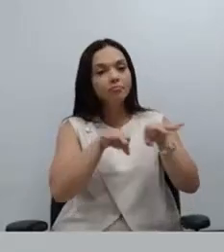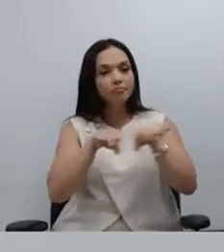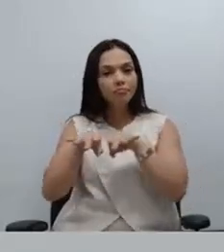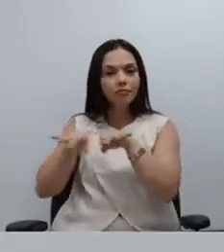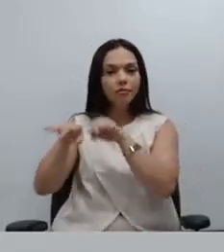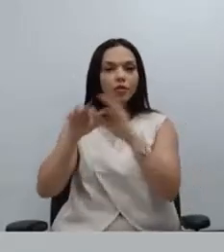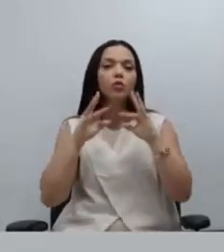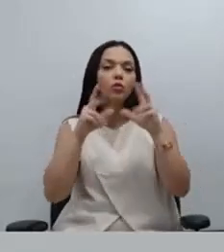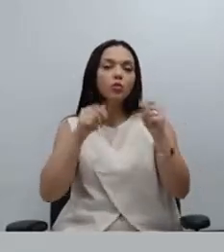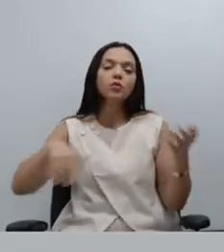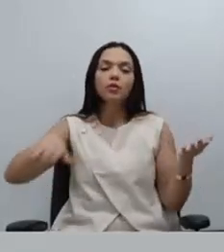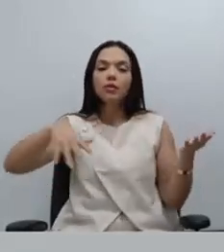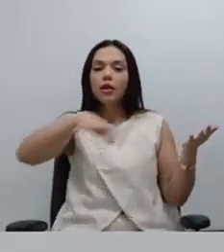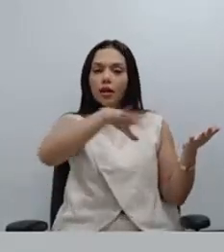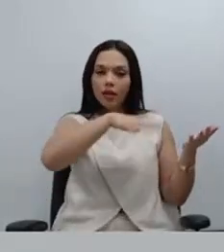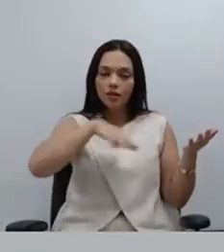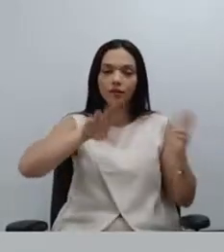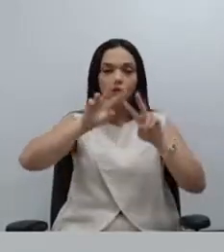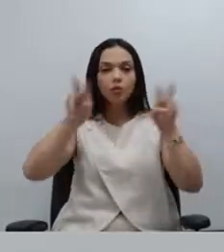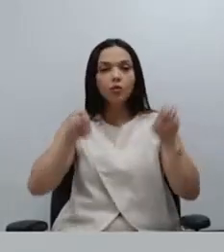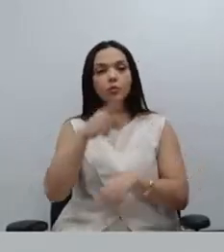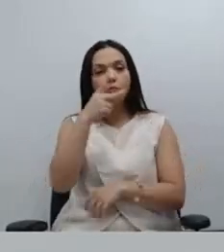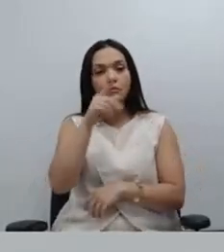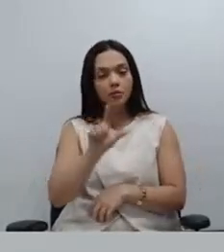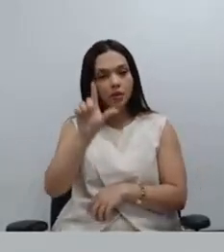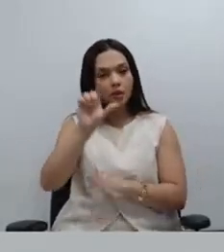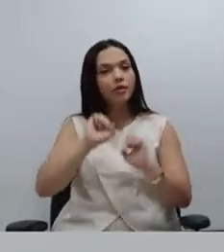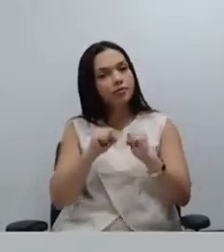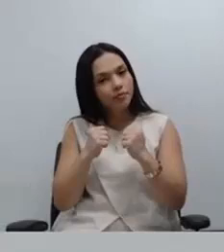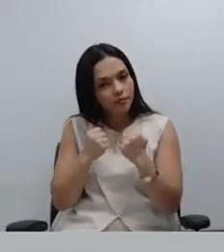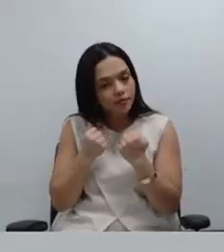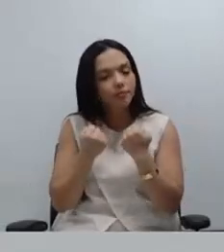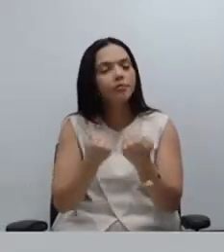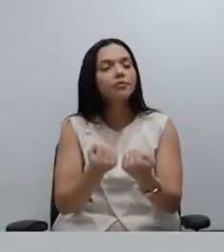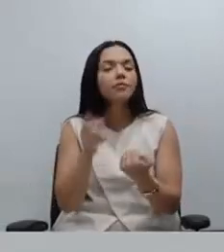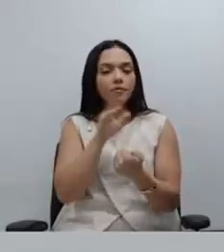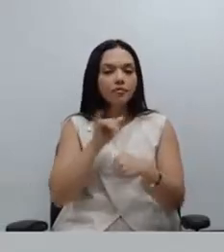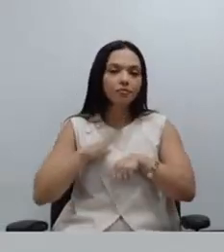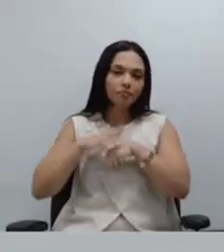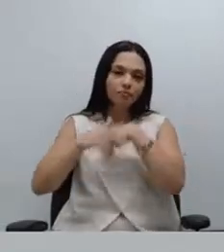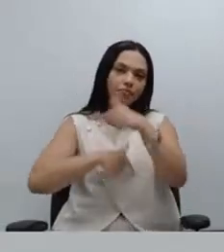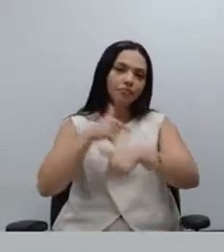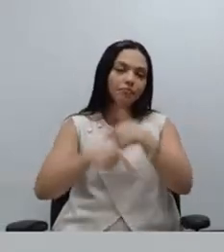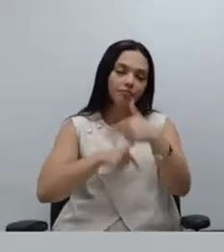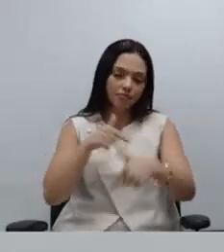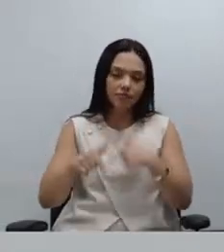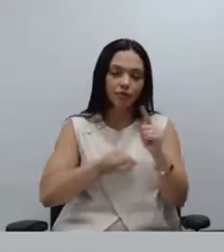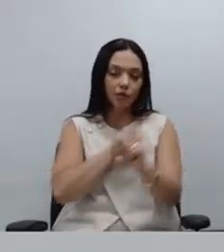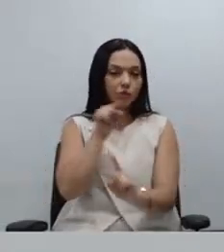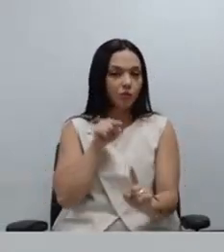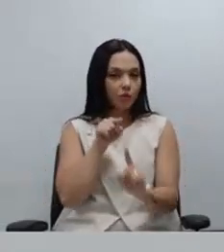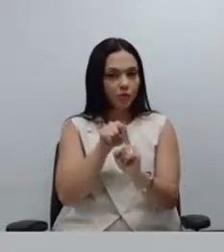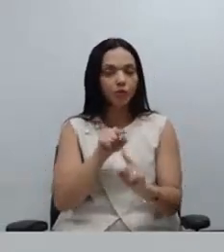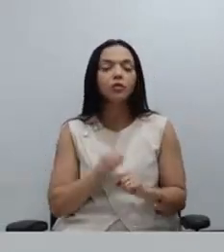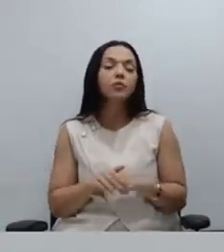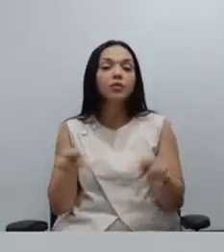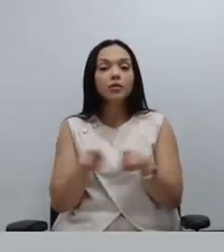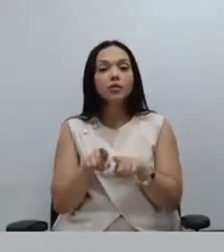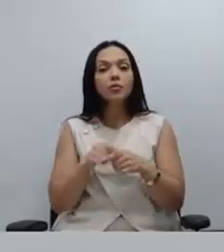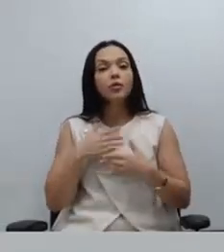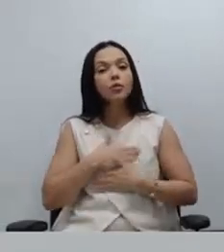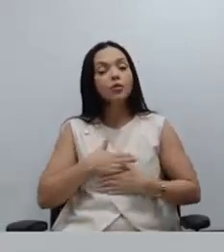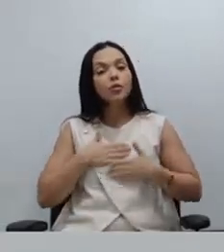as categorias, então, concentração de esforços da Defensoria Geral nesse sentido. Eu gostaria aqui de também frisar